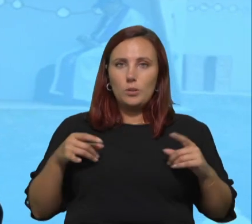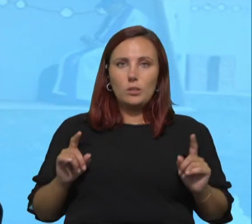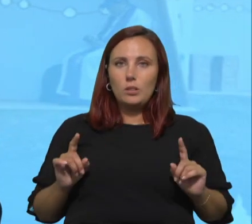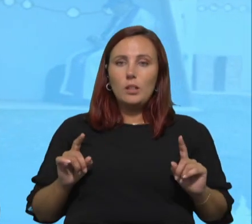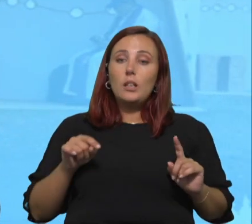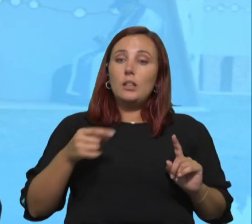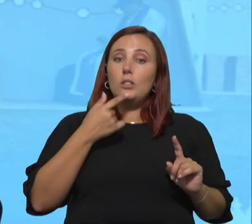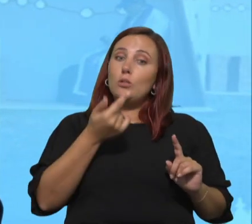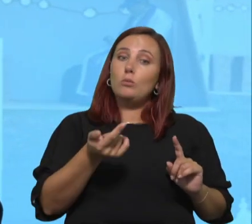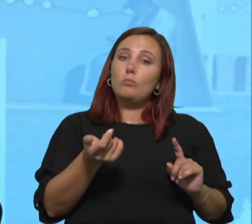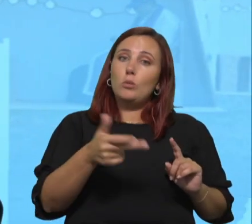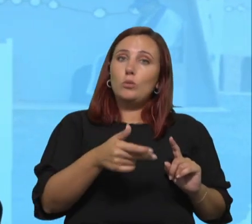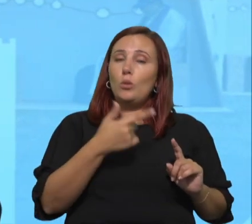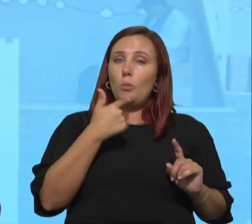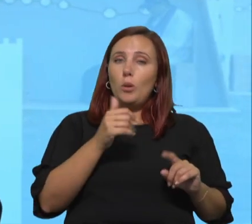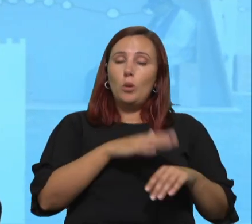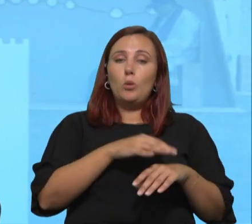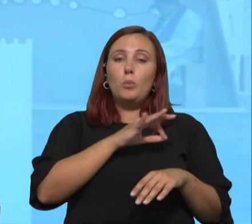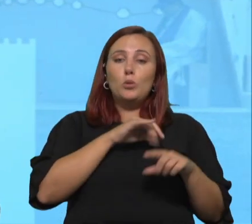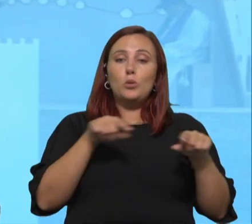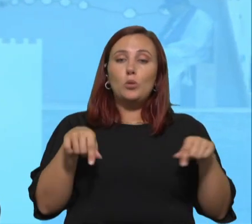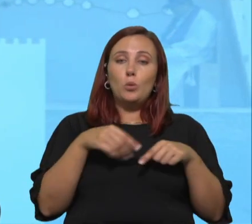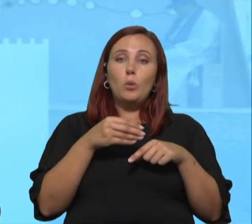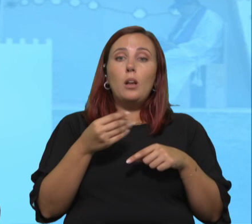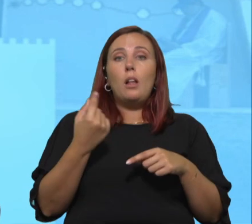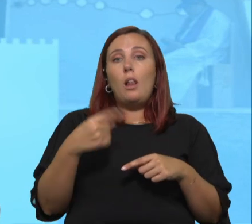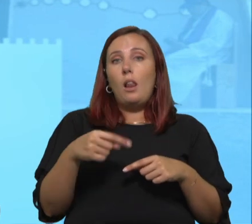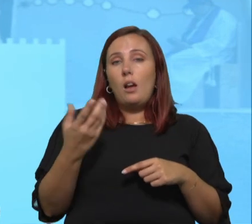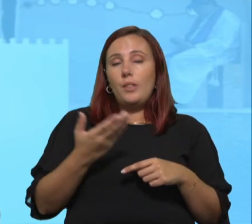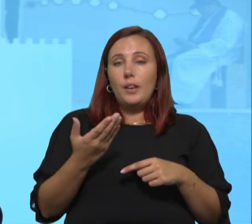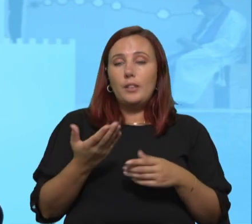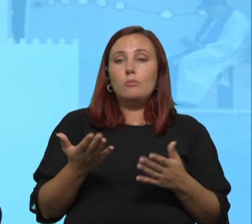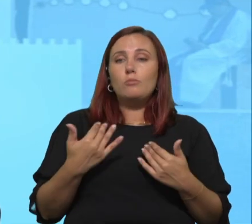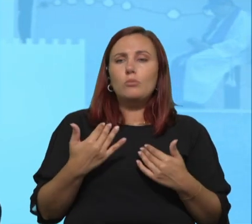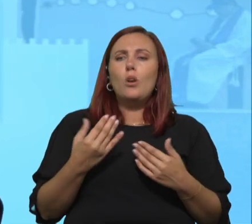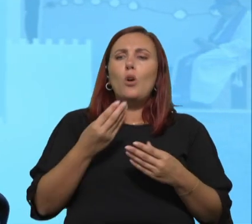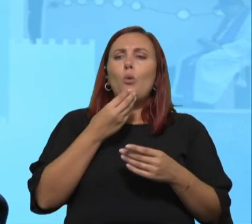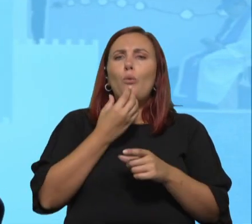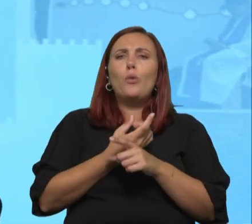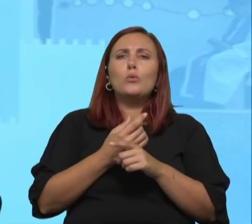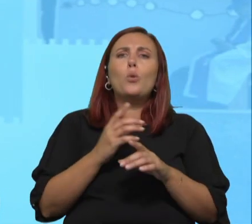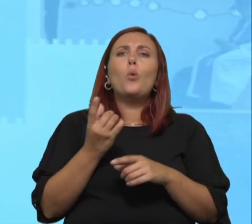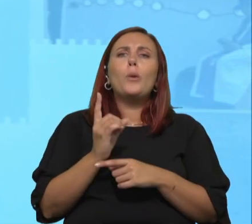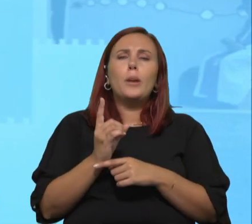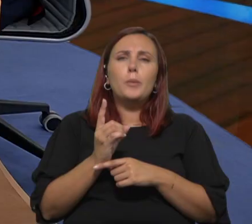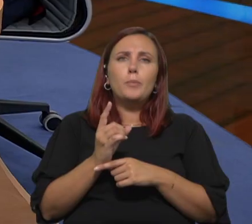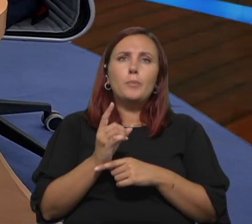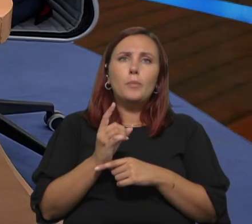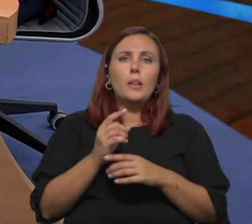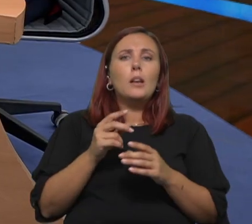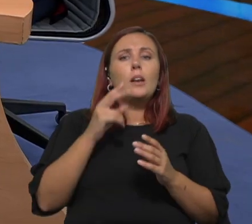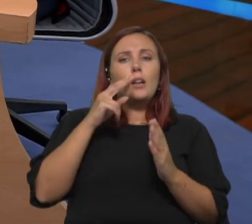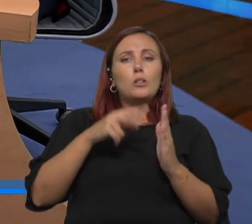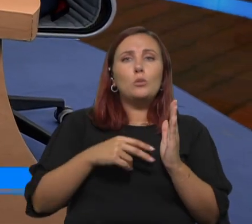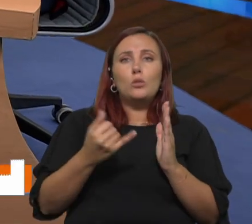não pode acontecer, porque o Senhor da vinha tem direito a receber estes frutos. Quais são estes frutos? Olha, são os frutos que a segunda leitura vai